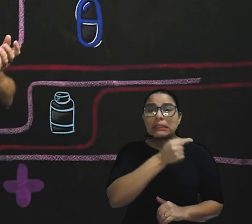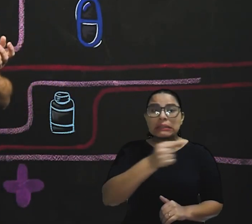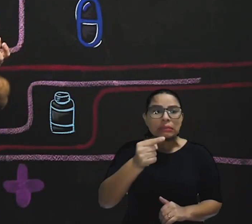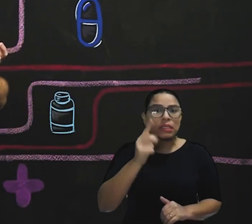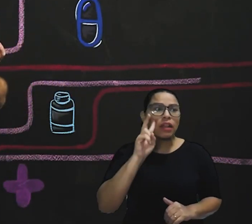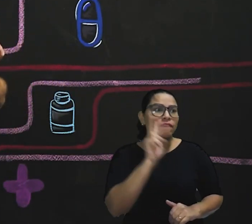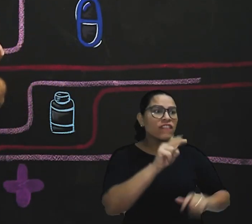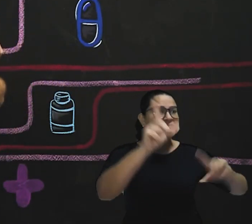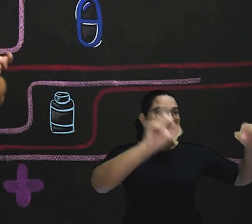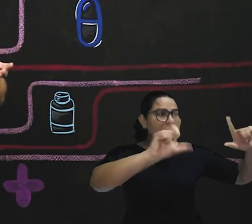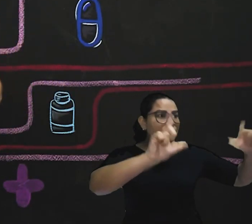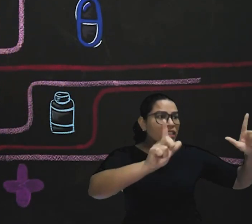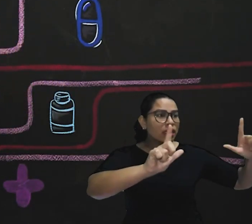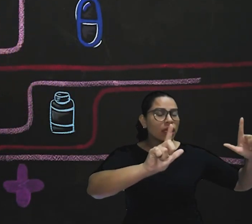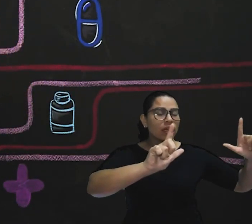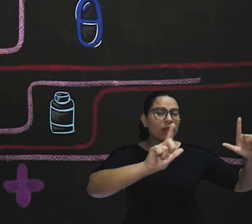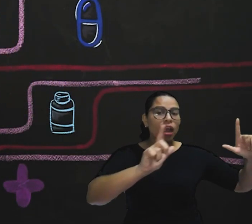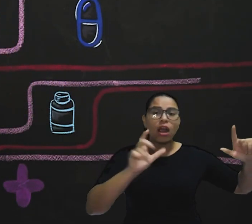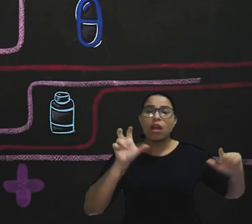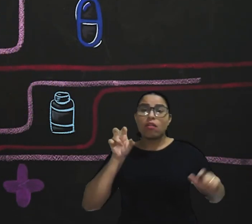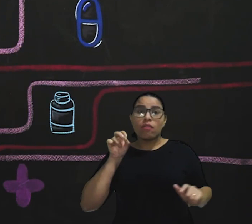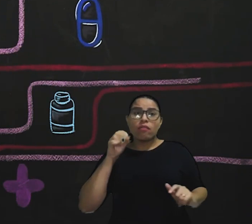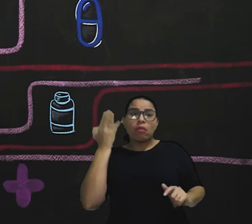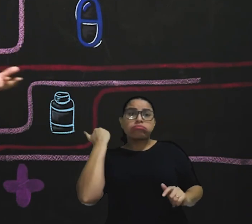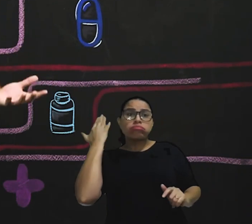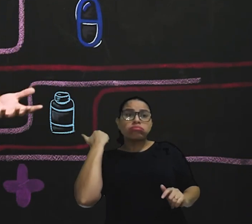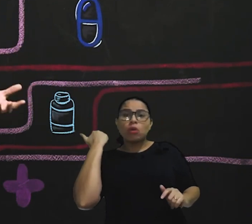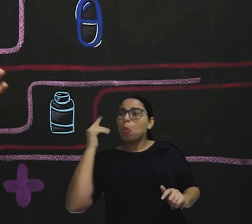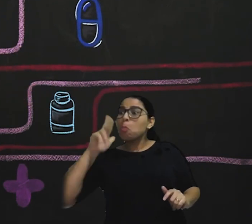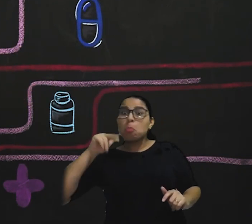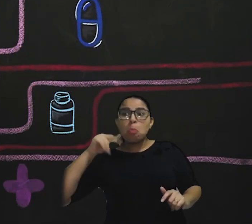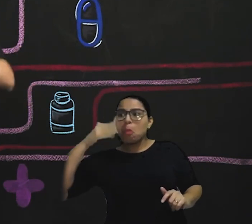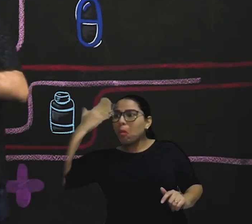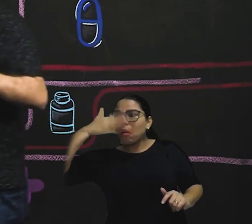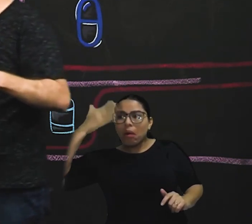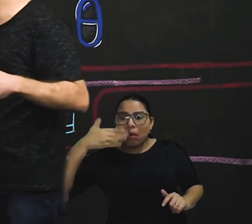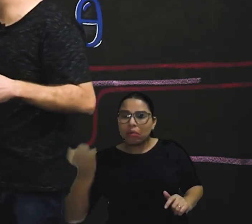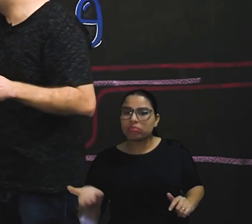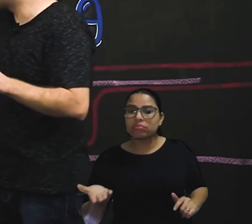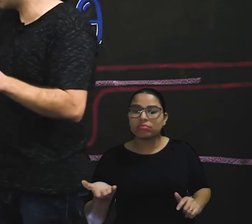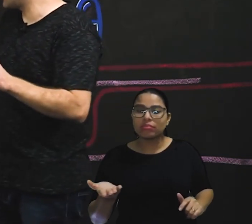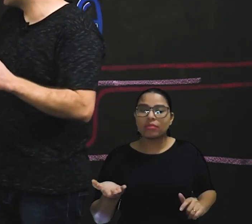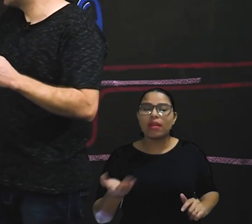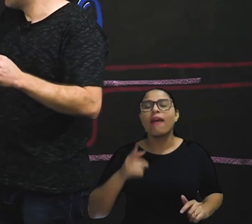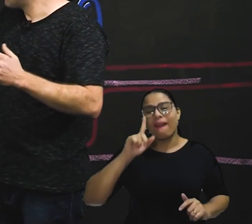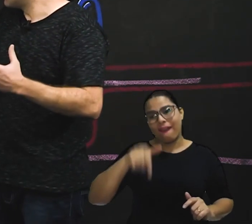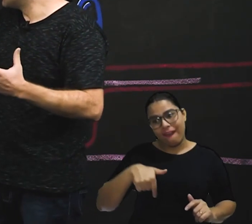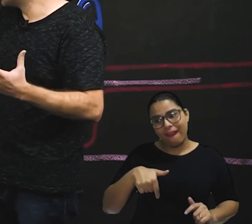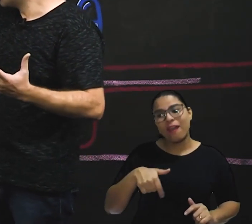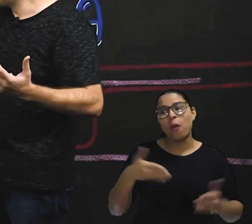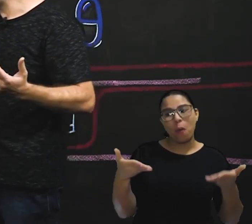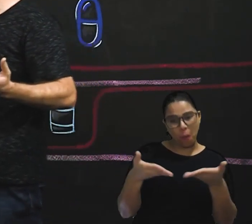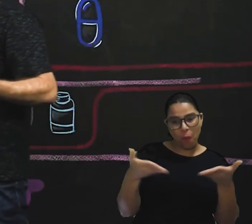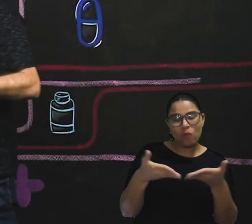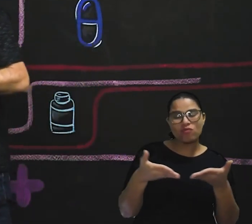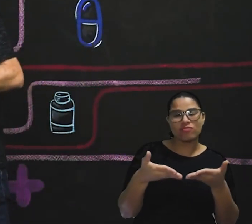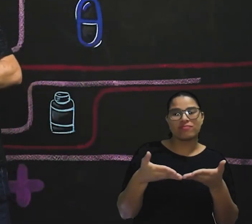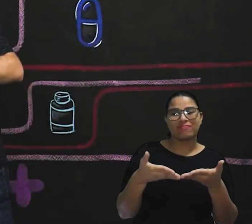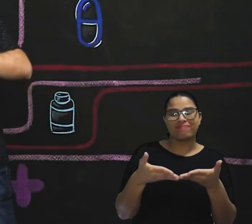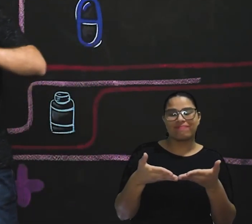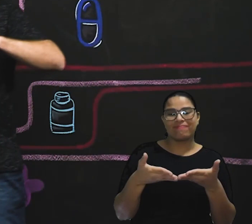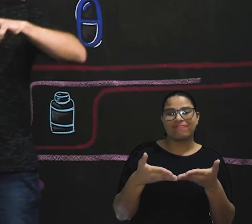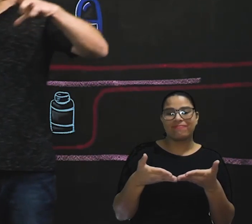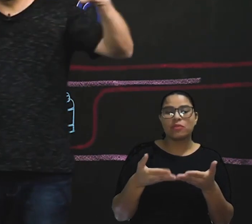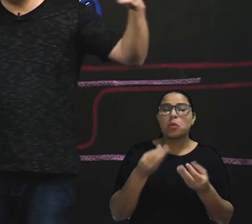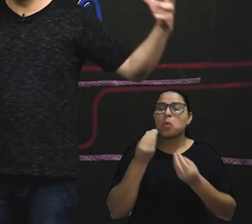gente vê de propaganda, os nossos avós não viram tudo isso na vida. Essa é a grande sacada hoje. O papel da